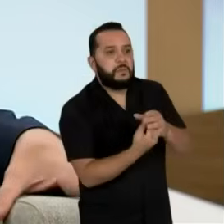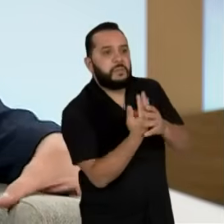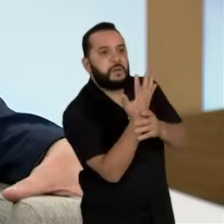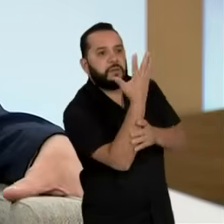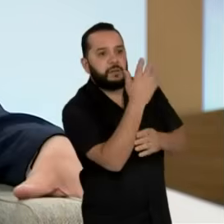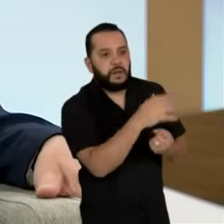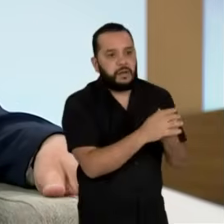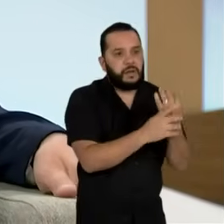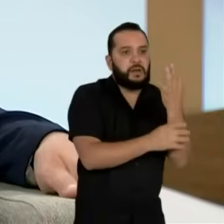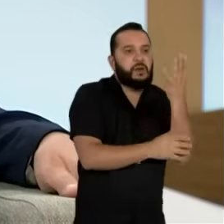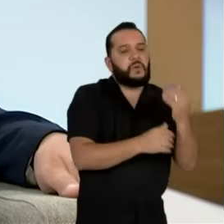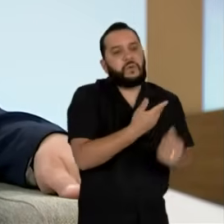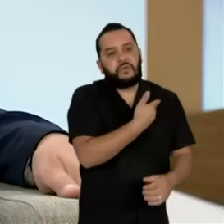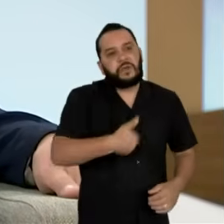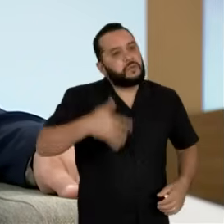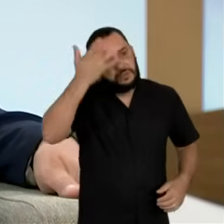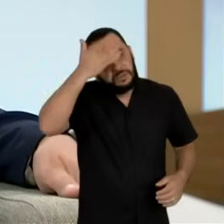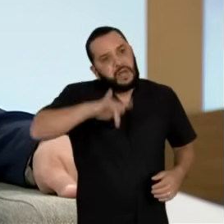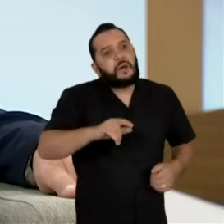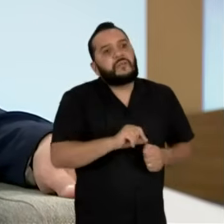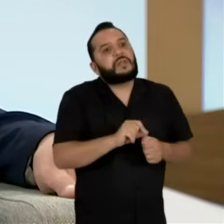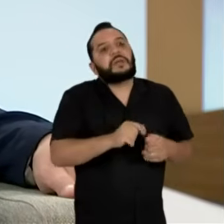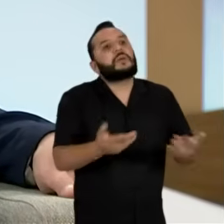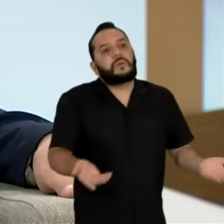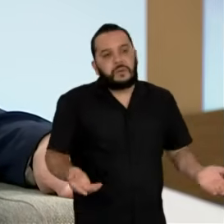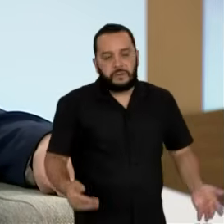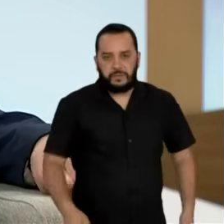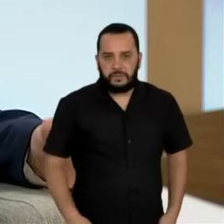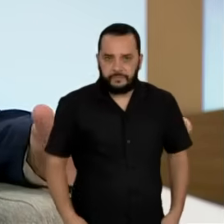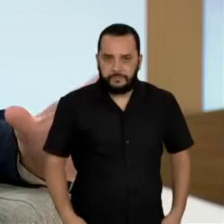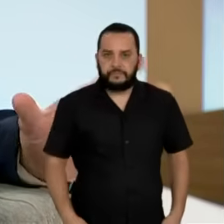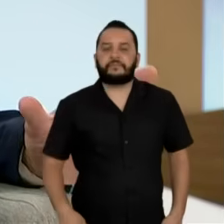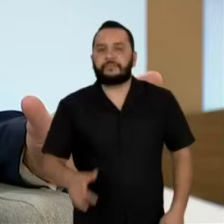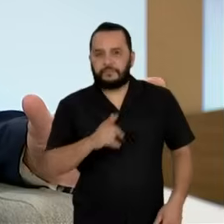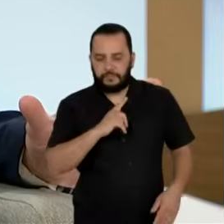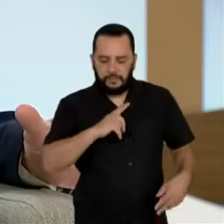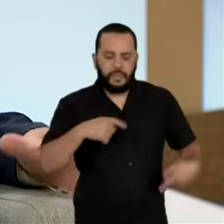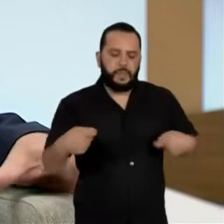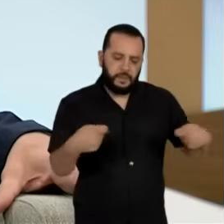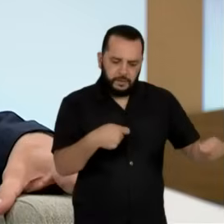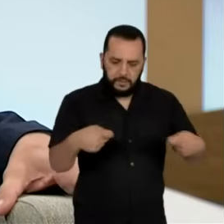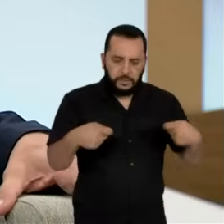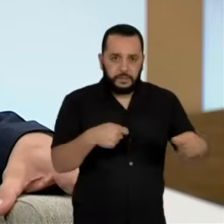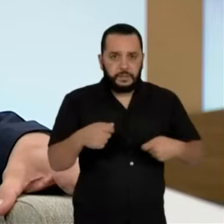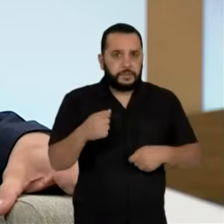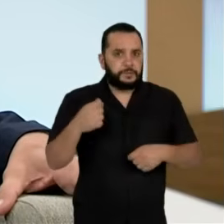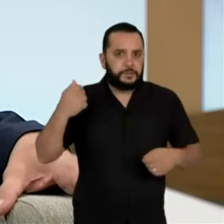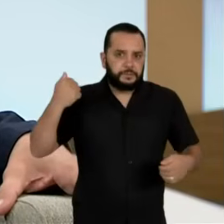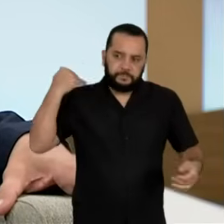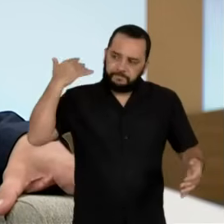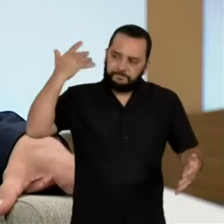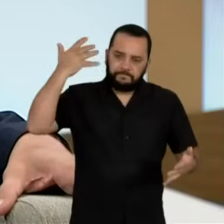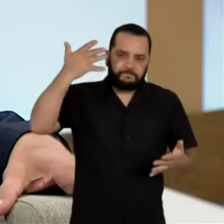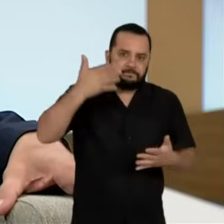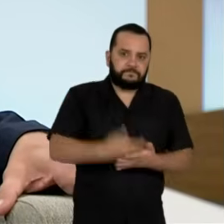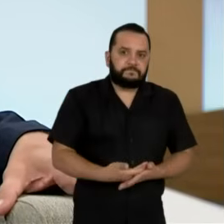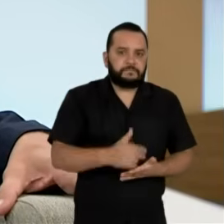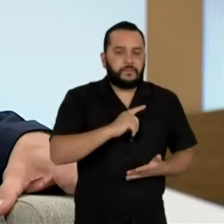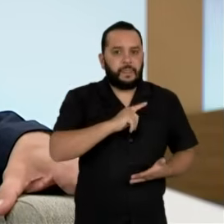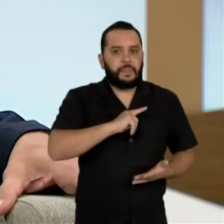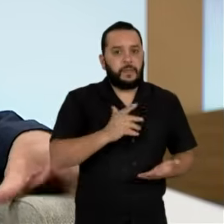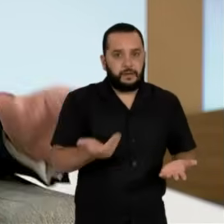né? Então, quer dizer, existe esse embate antigo, né? E o que